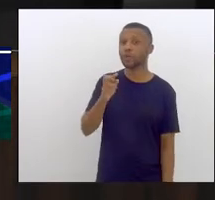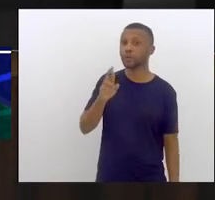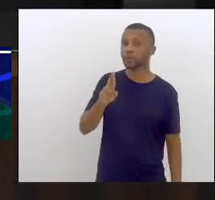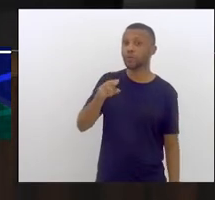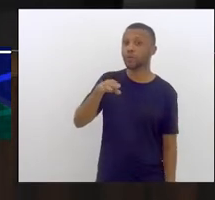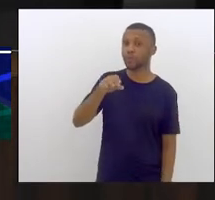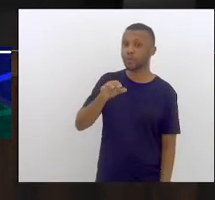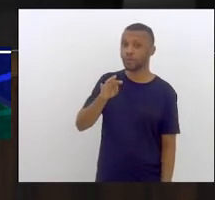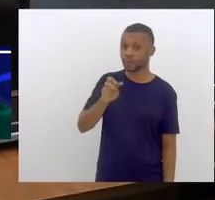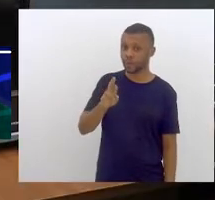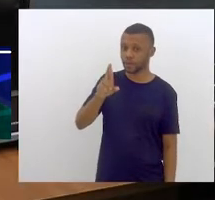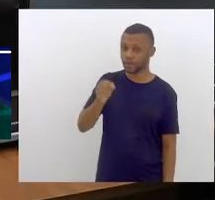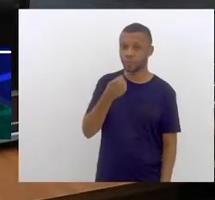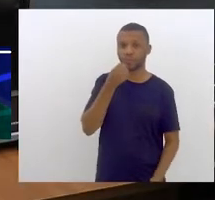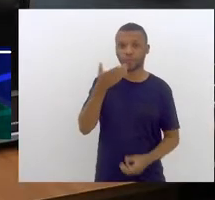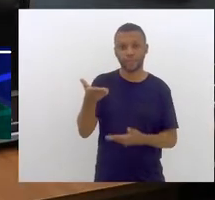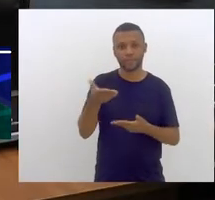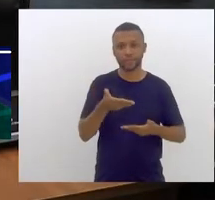bem-vindos.